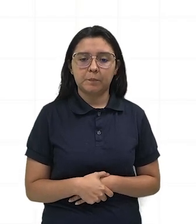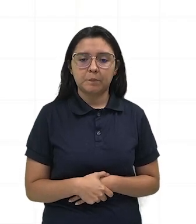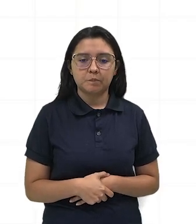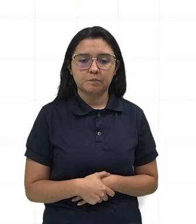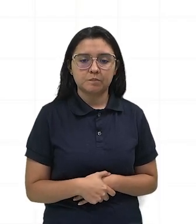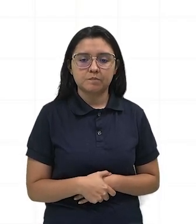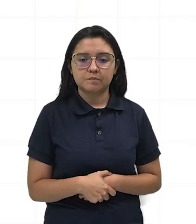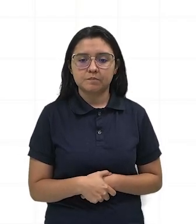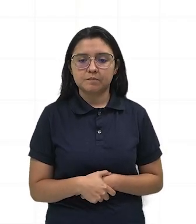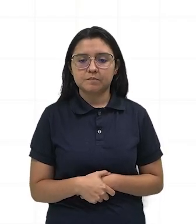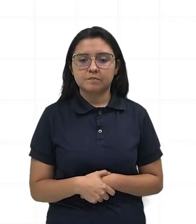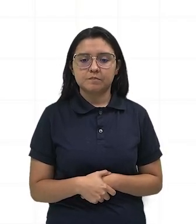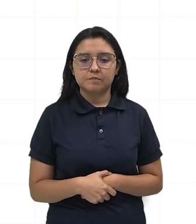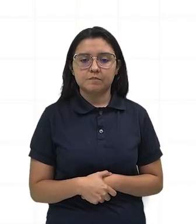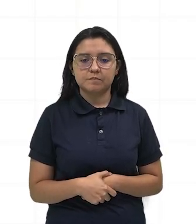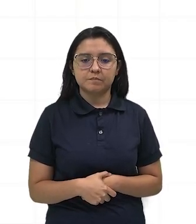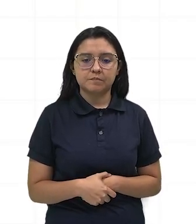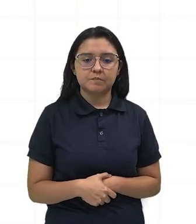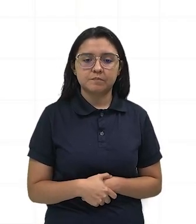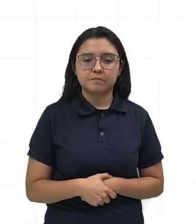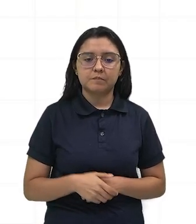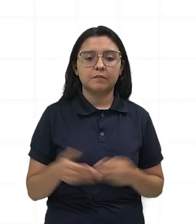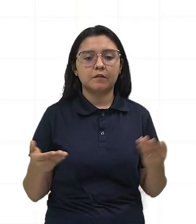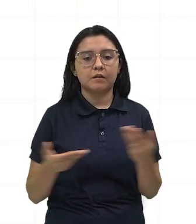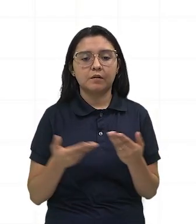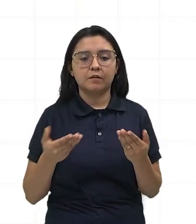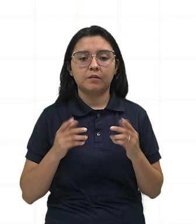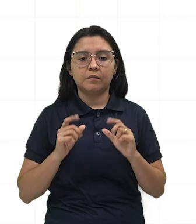Agora nós temos aqui língua portuguesa.